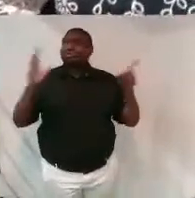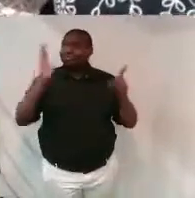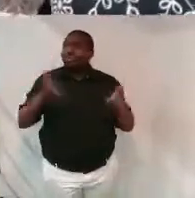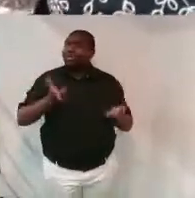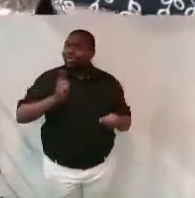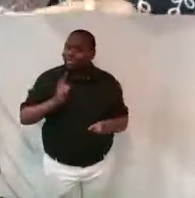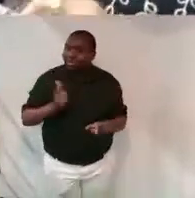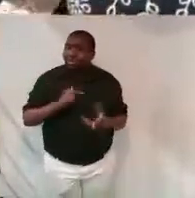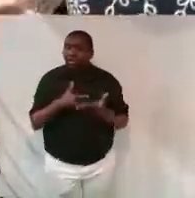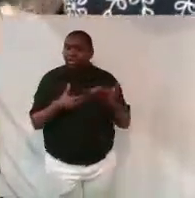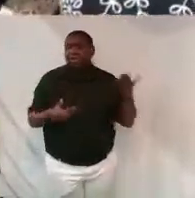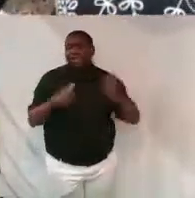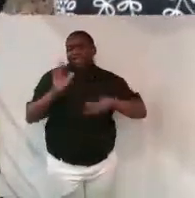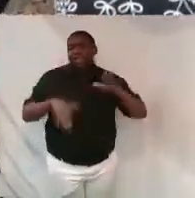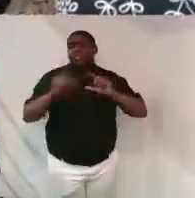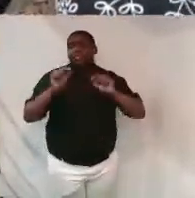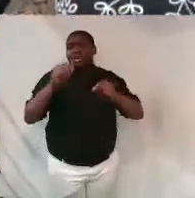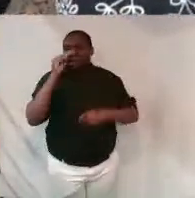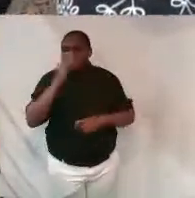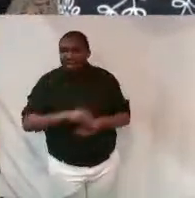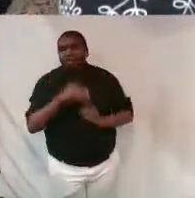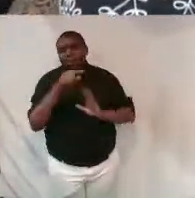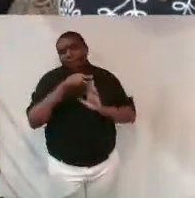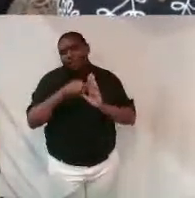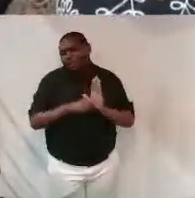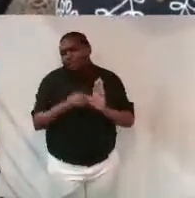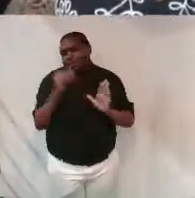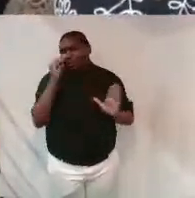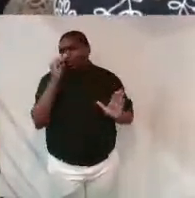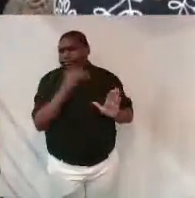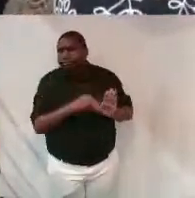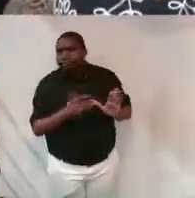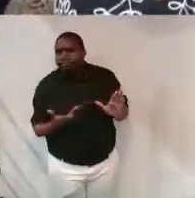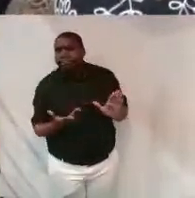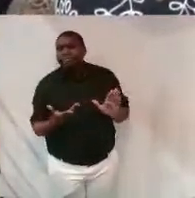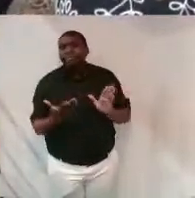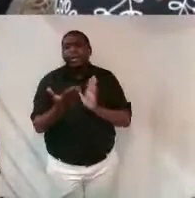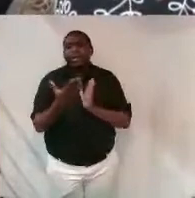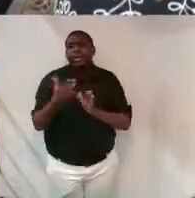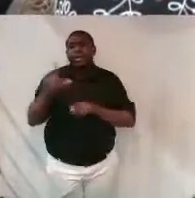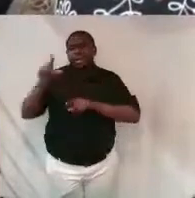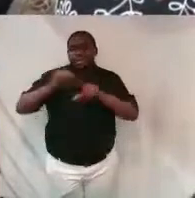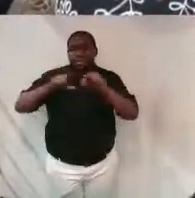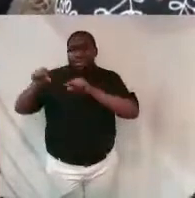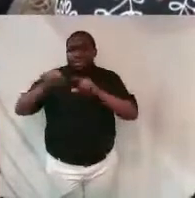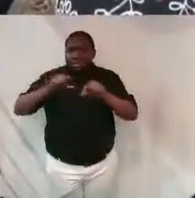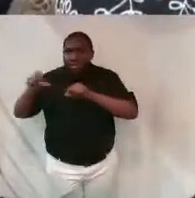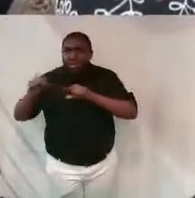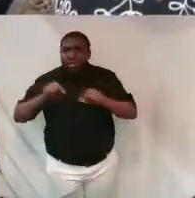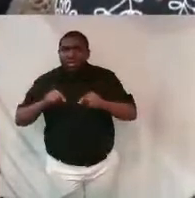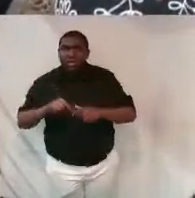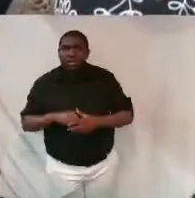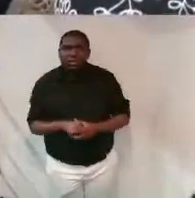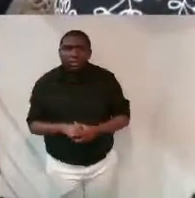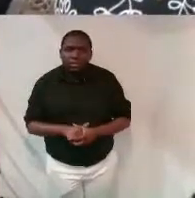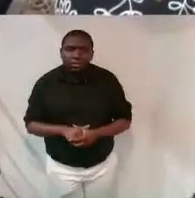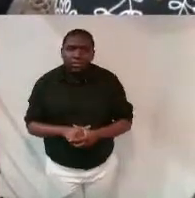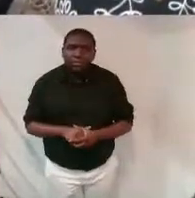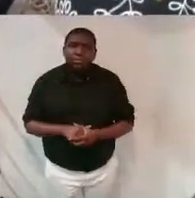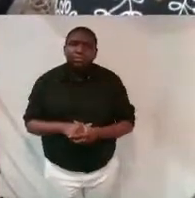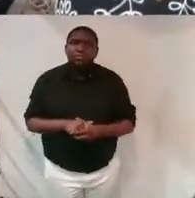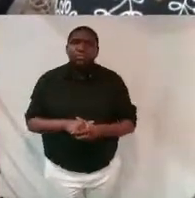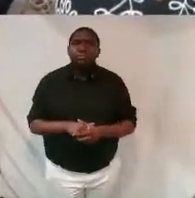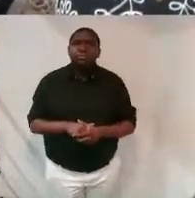muitas vezes ignorando o planejamento, ignorando a coleta seletiva, ignorando a inclusão socioprodutiva